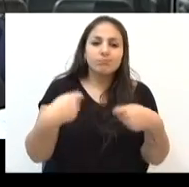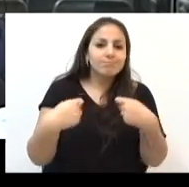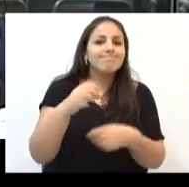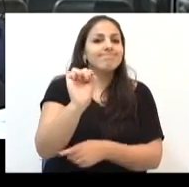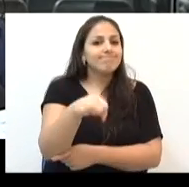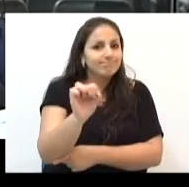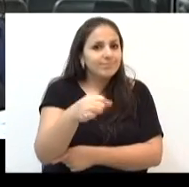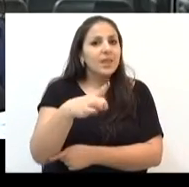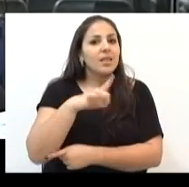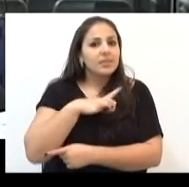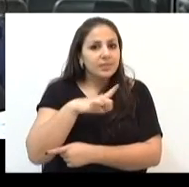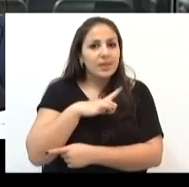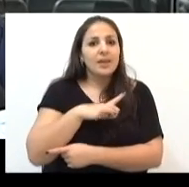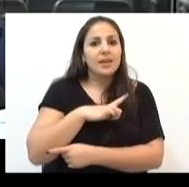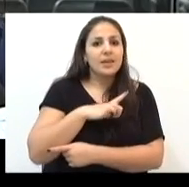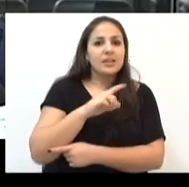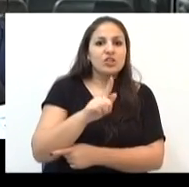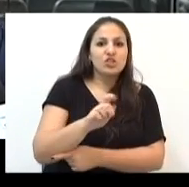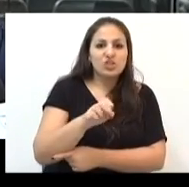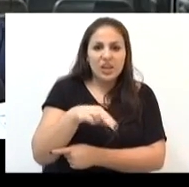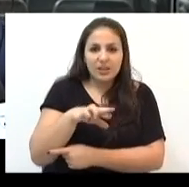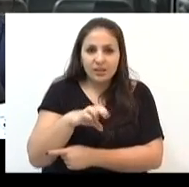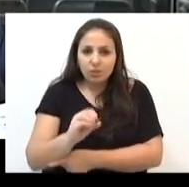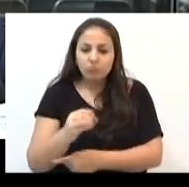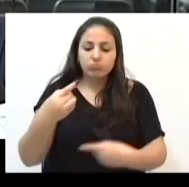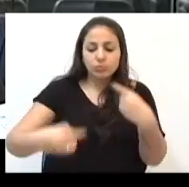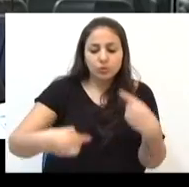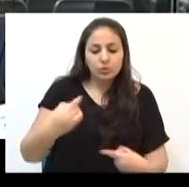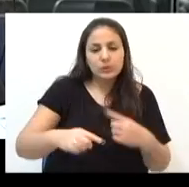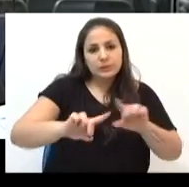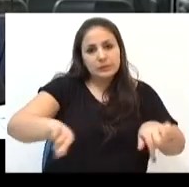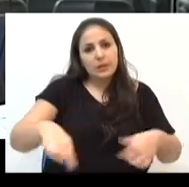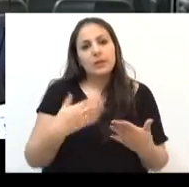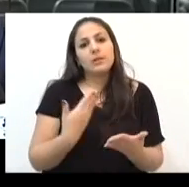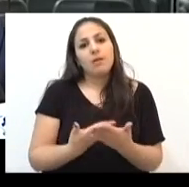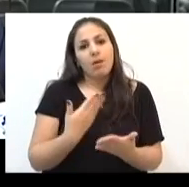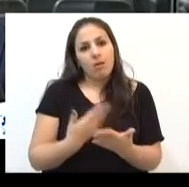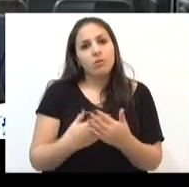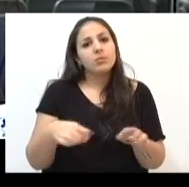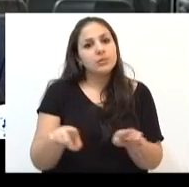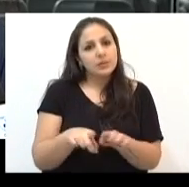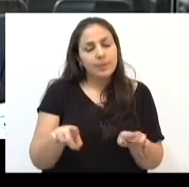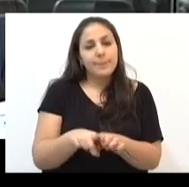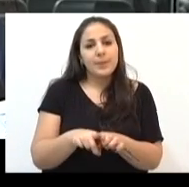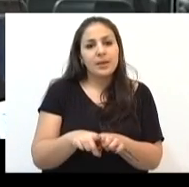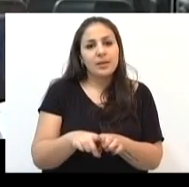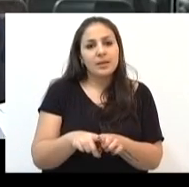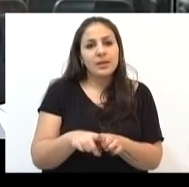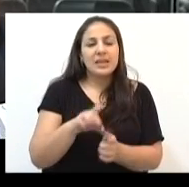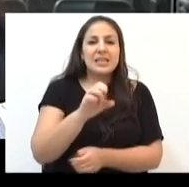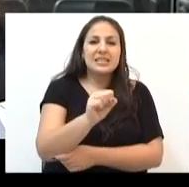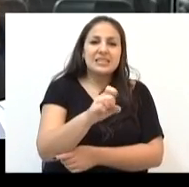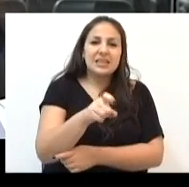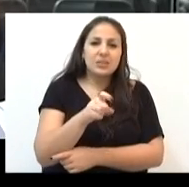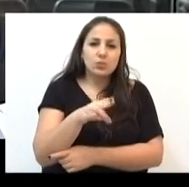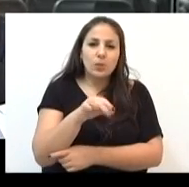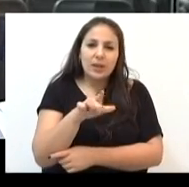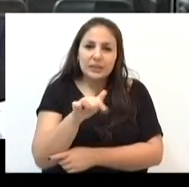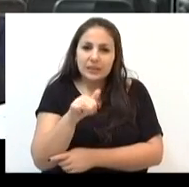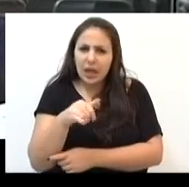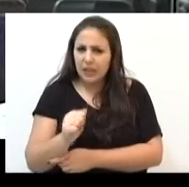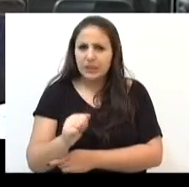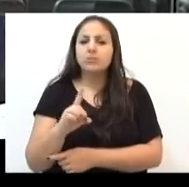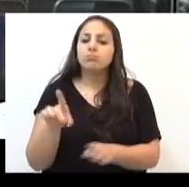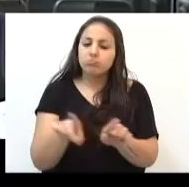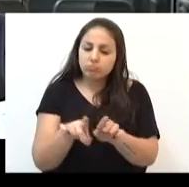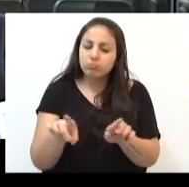ter, sim, o gênero discutido na sala de aula. E a sexualidade também, porque nós não deixamos a nossa sexualidade em casa quando a gente